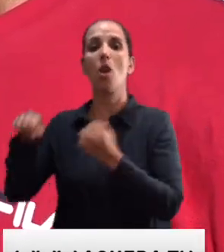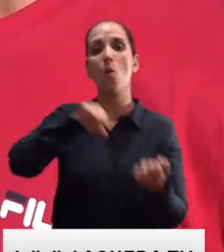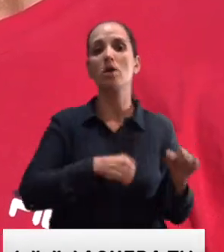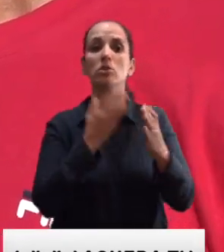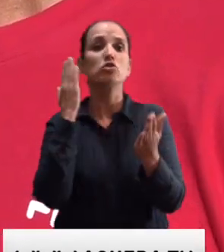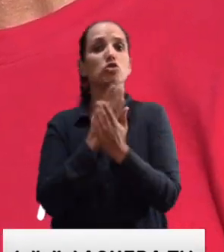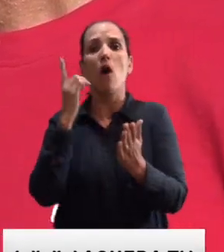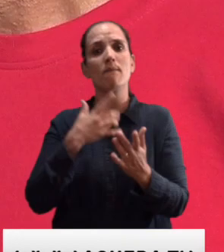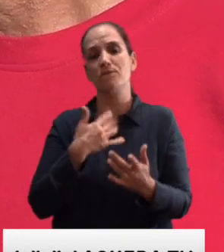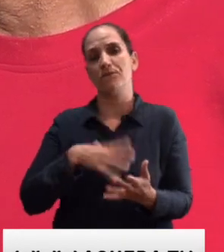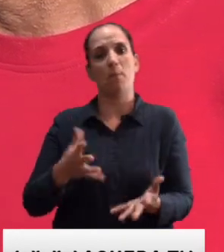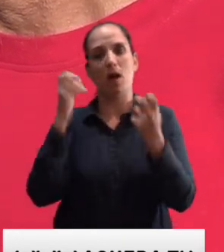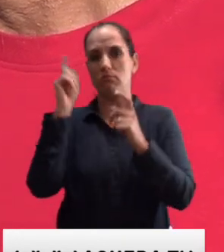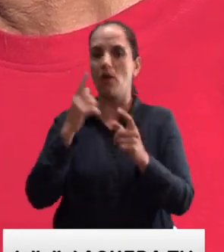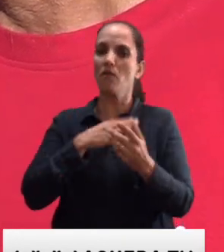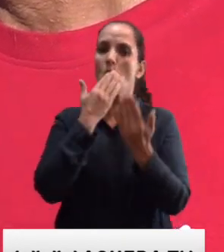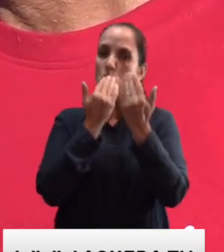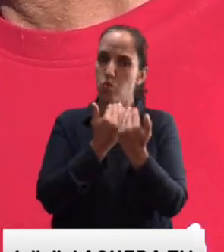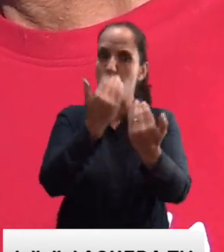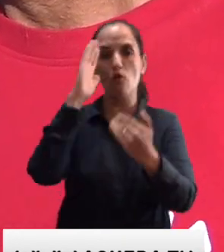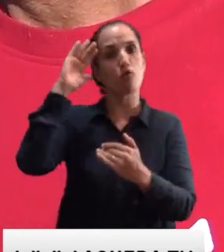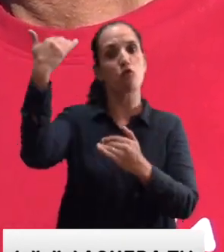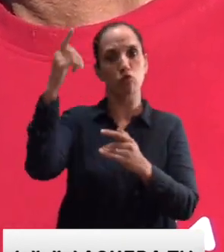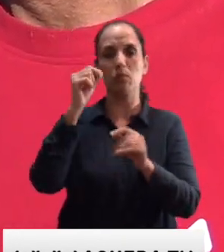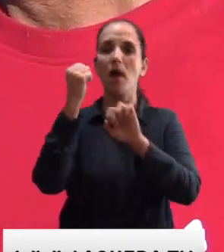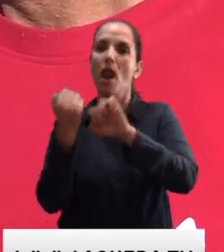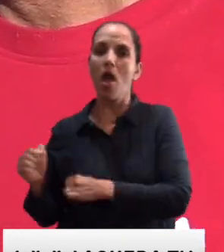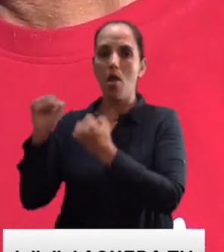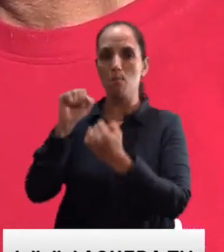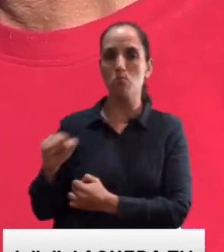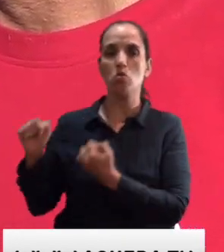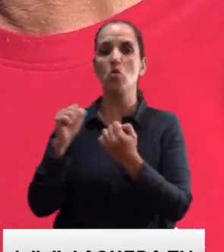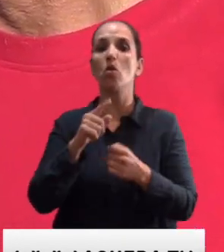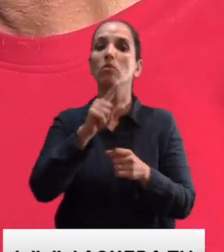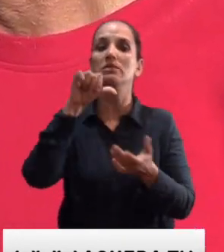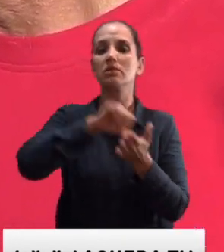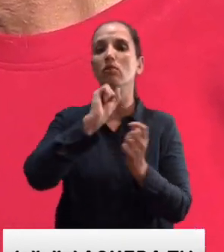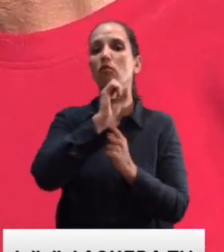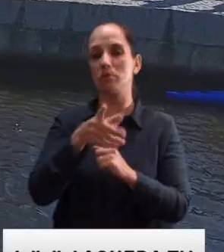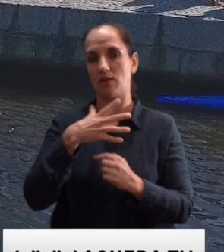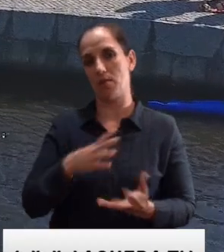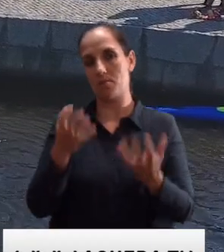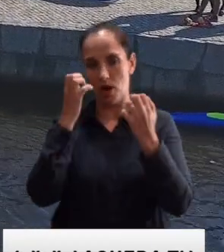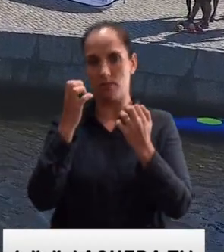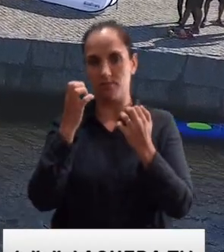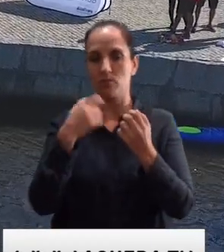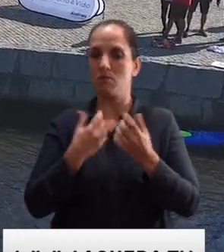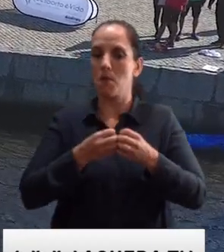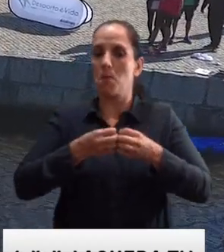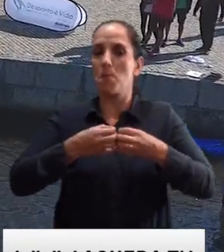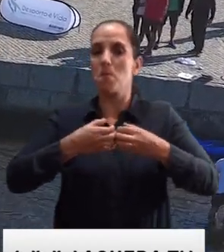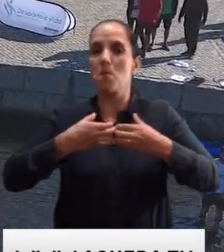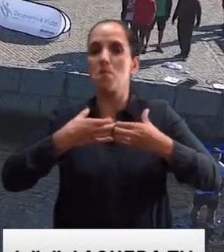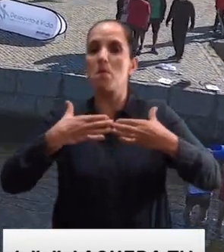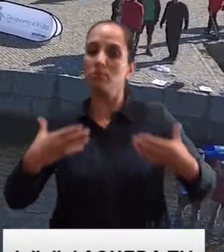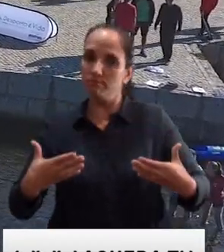canoagem, mas não queremos só a canoagem, a vela e de futuro o remo também no Centro de Formação Desportiva. Nós estamos a